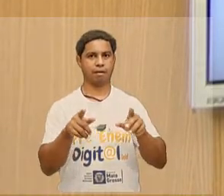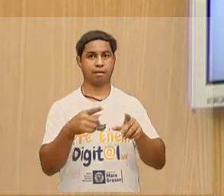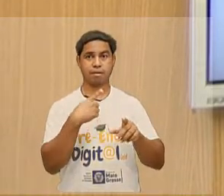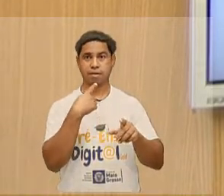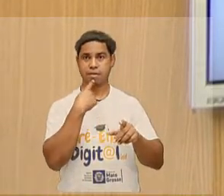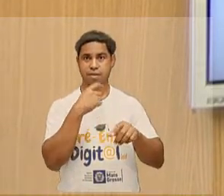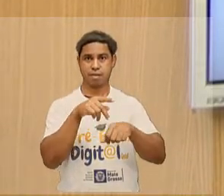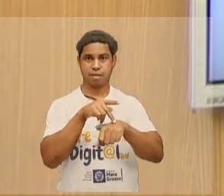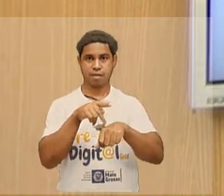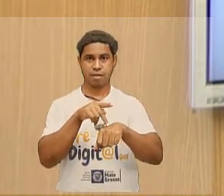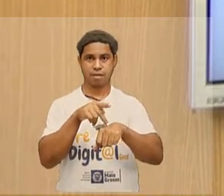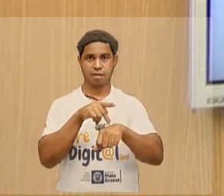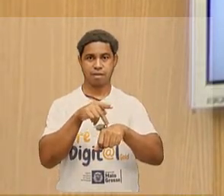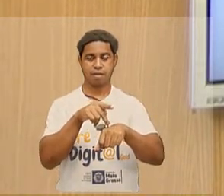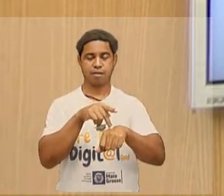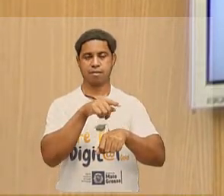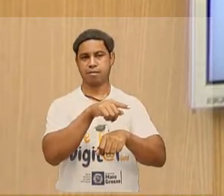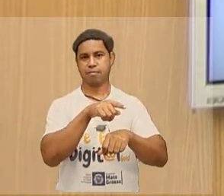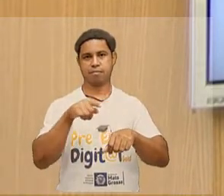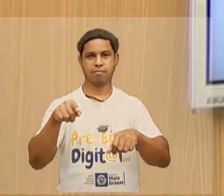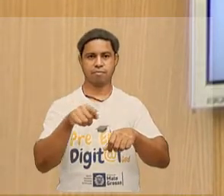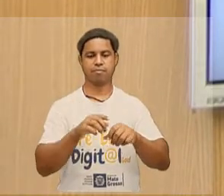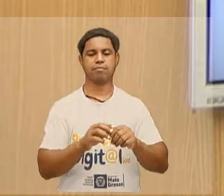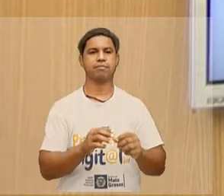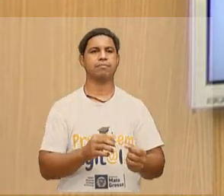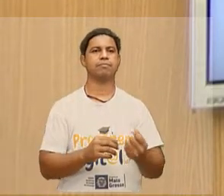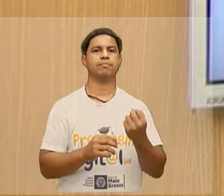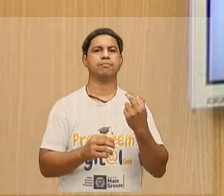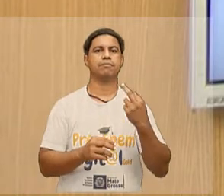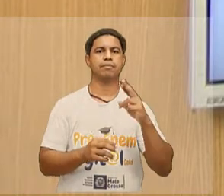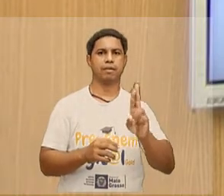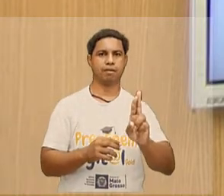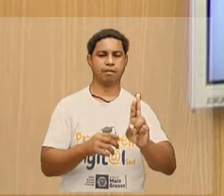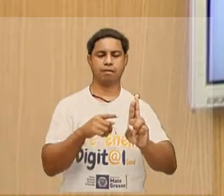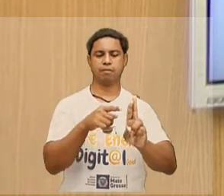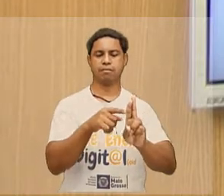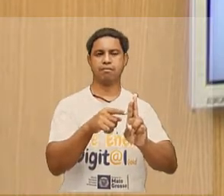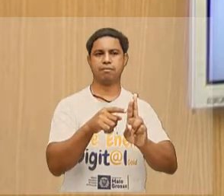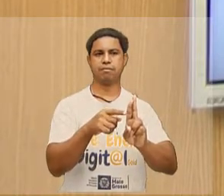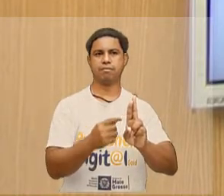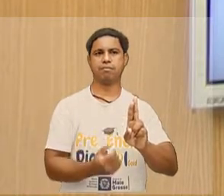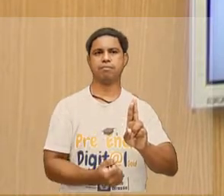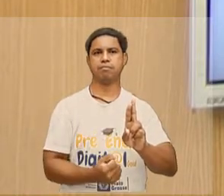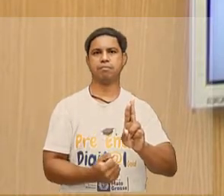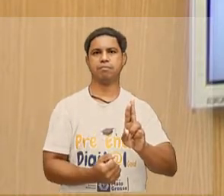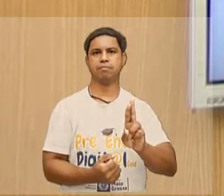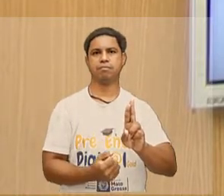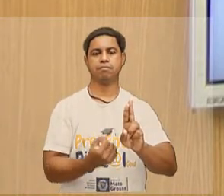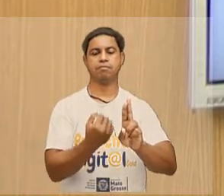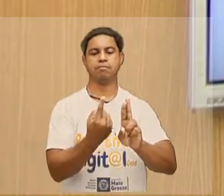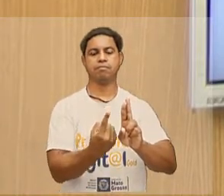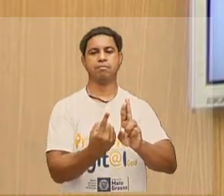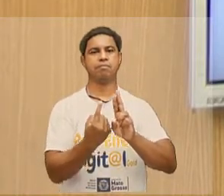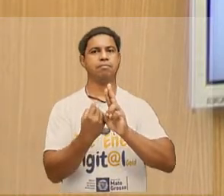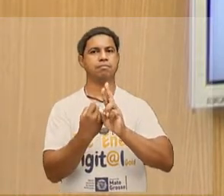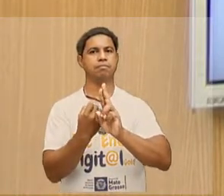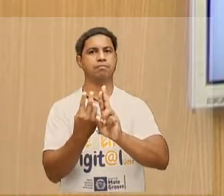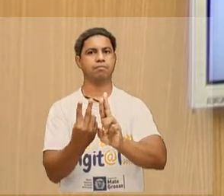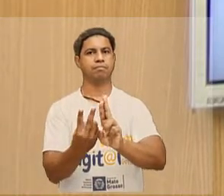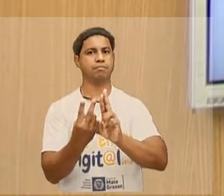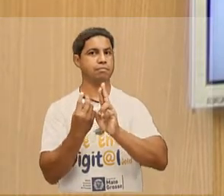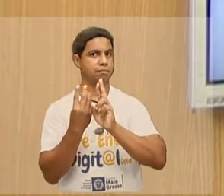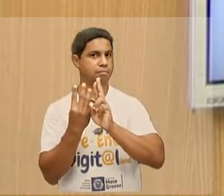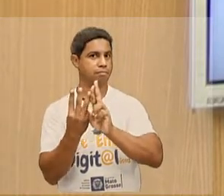6 ohms. Perceba que a resistência equivalente numa associação em série, ela cresce. Ela fica gigante, fica que